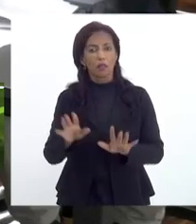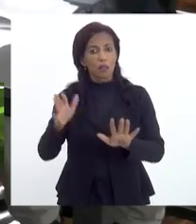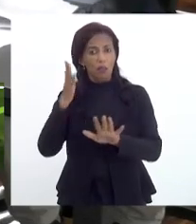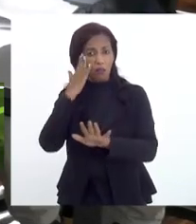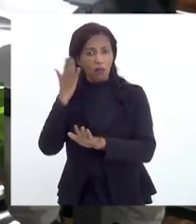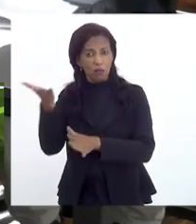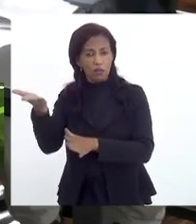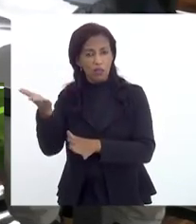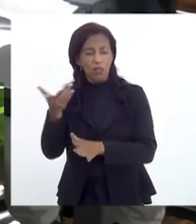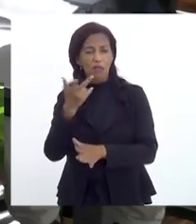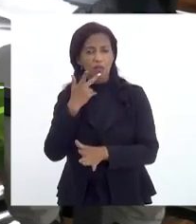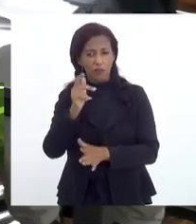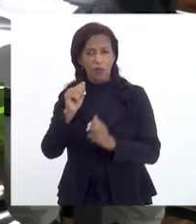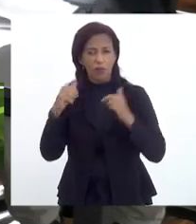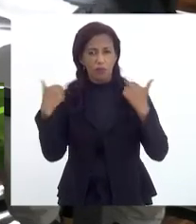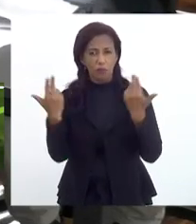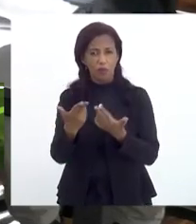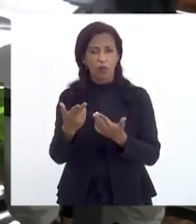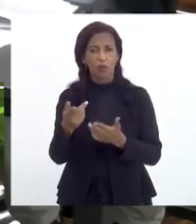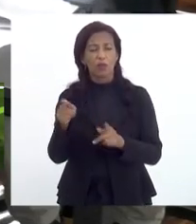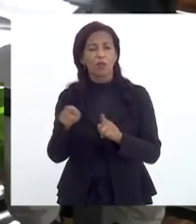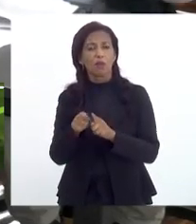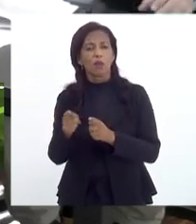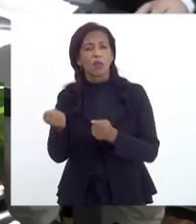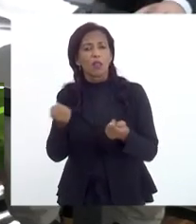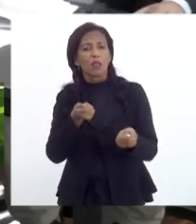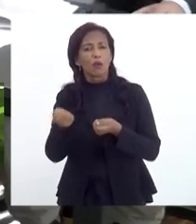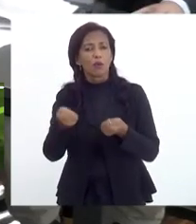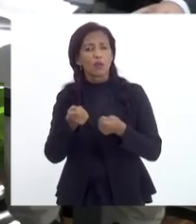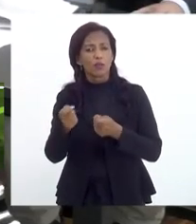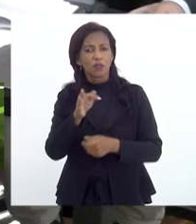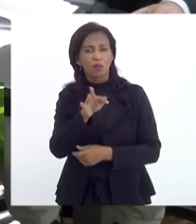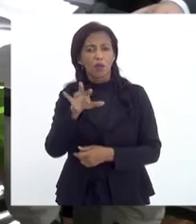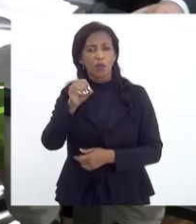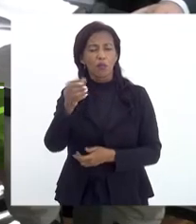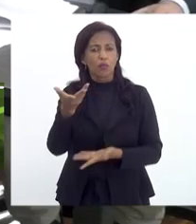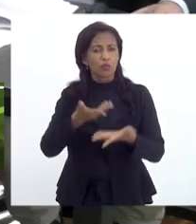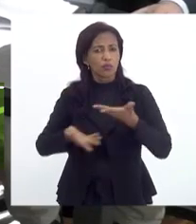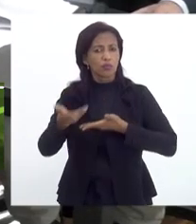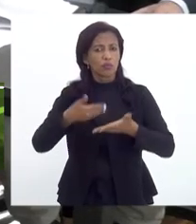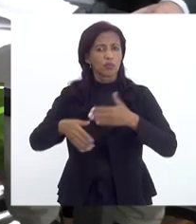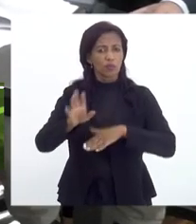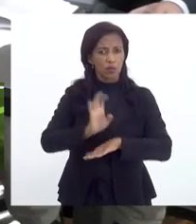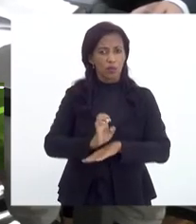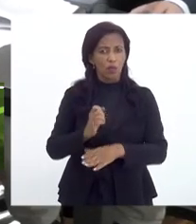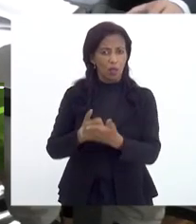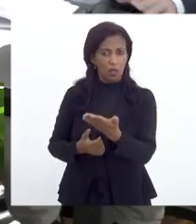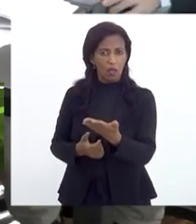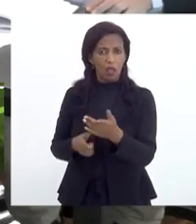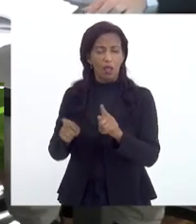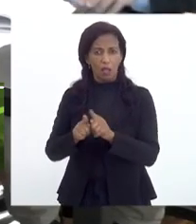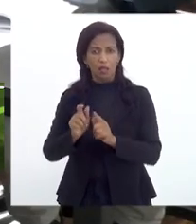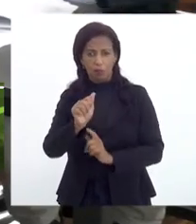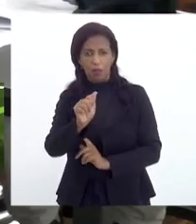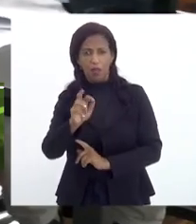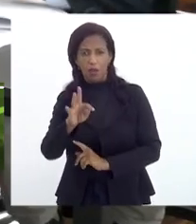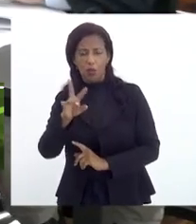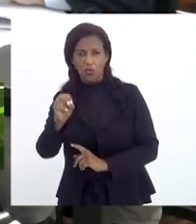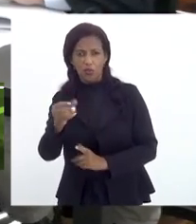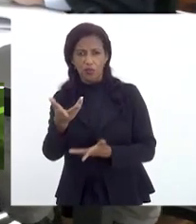sei Mas ele falou uma vez Em uma audiência Que tentaria também Negociar alguma coisa Relacionada ao fundo De participação Dos estados Sim, esse também É um ativo Não